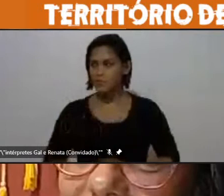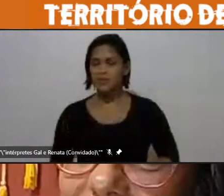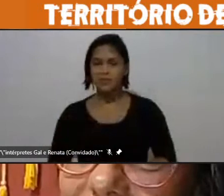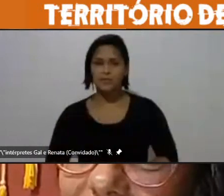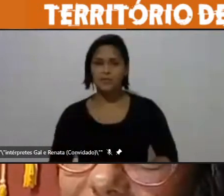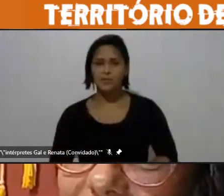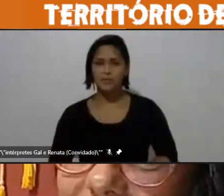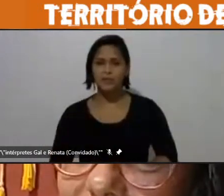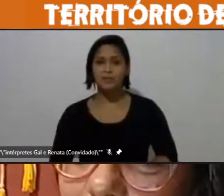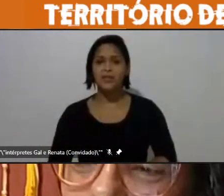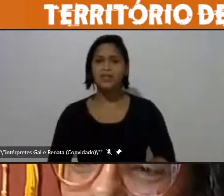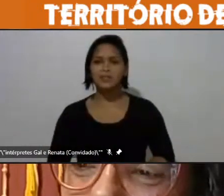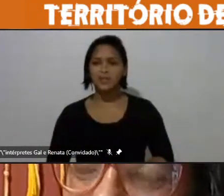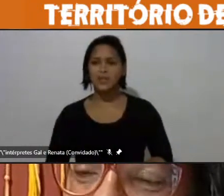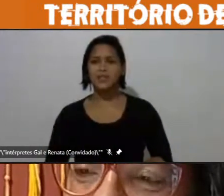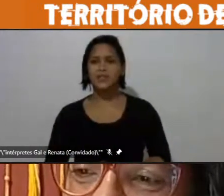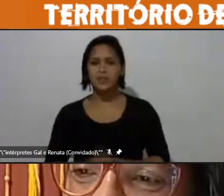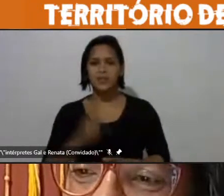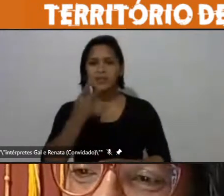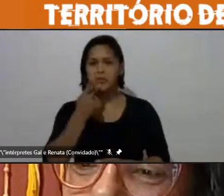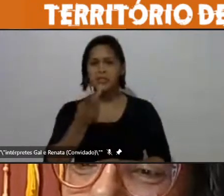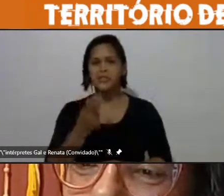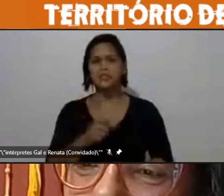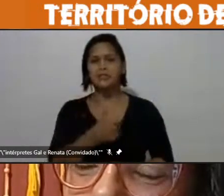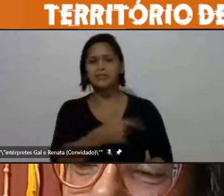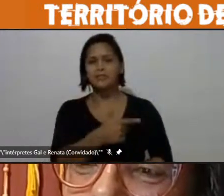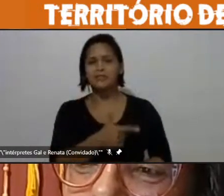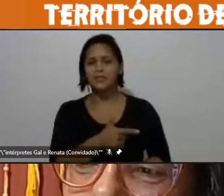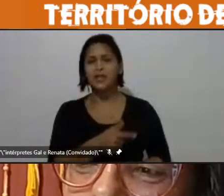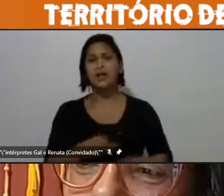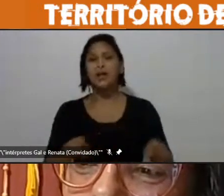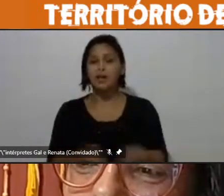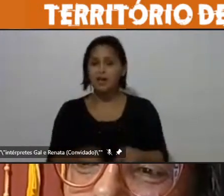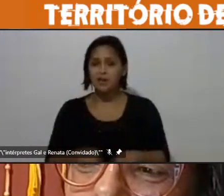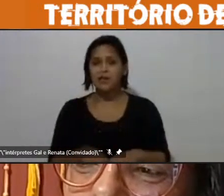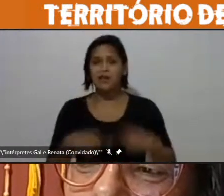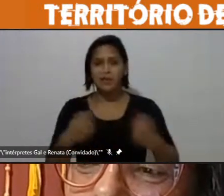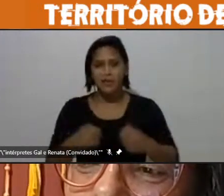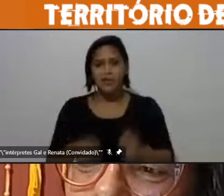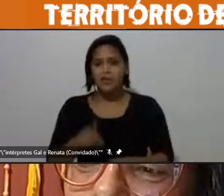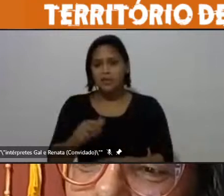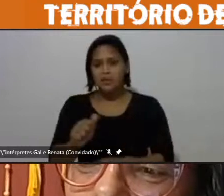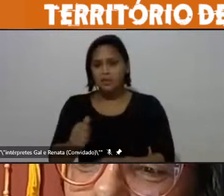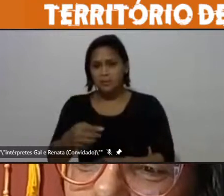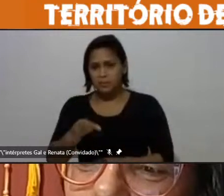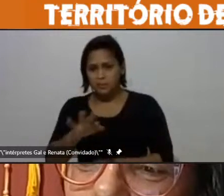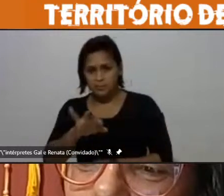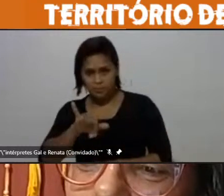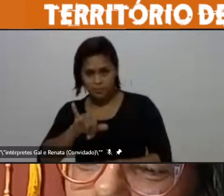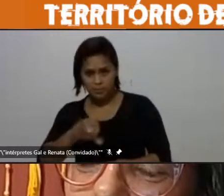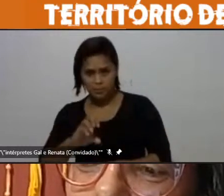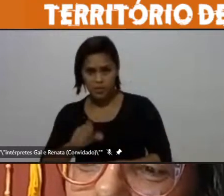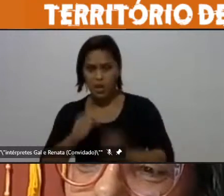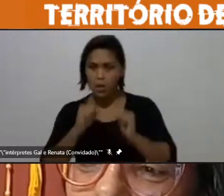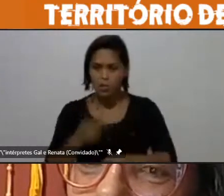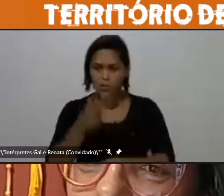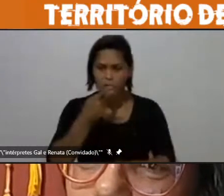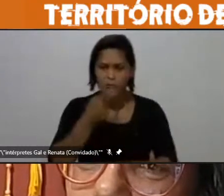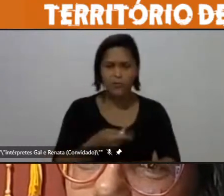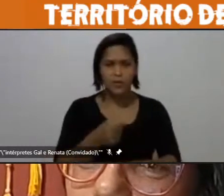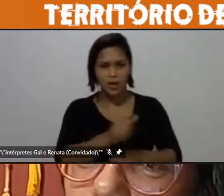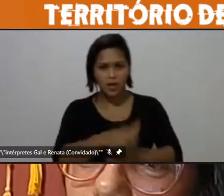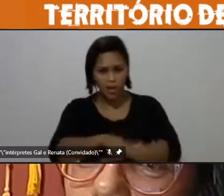gente vai engrandecer muito, muito mesmo, esse papo. A Patrícia hoje pode falar um pouco melhor, ela está no litoral